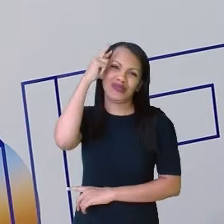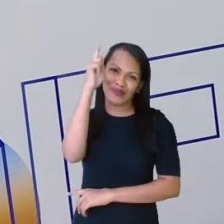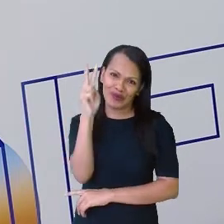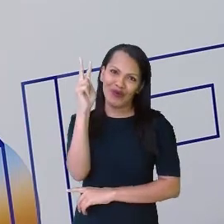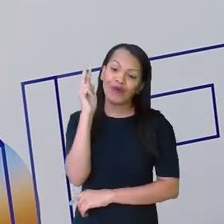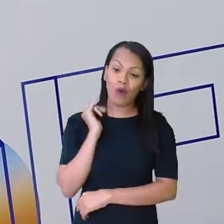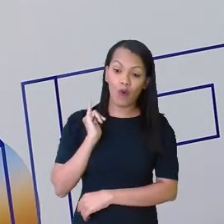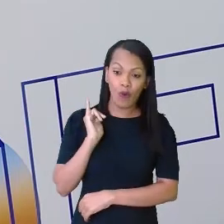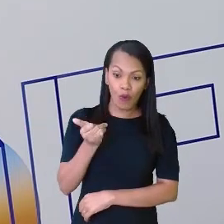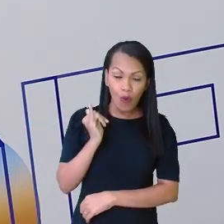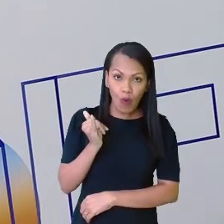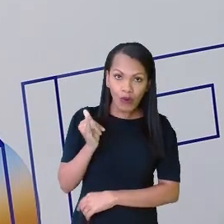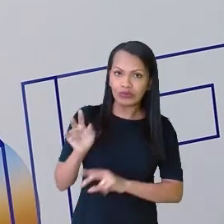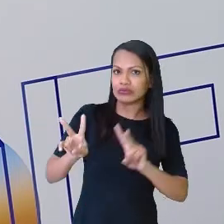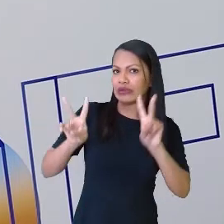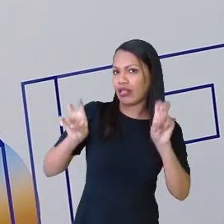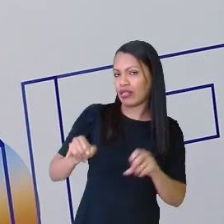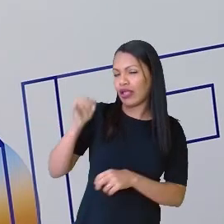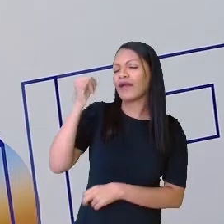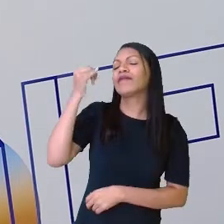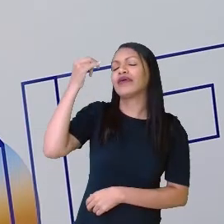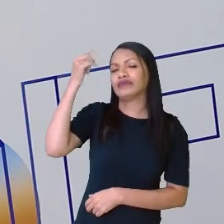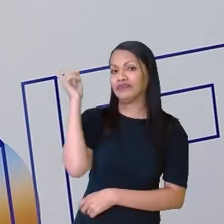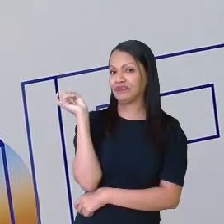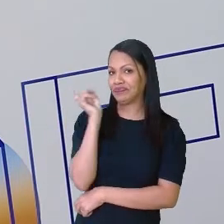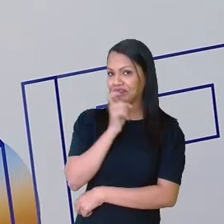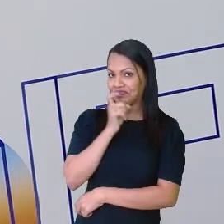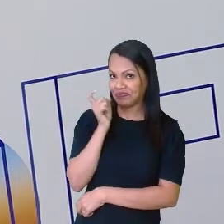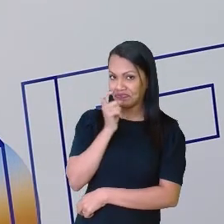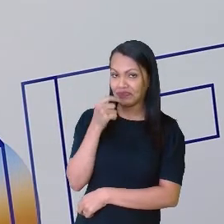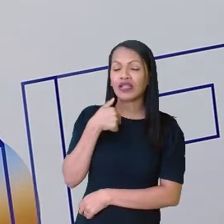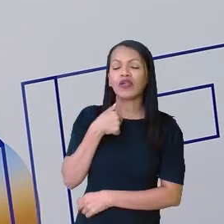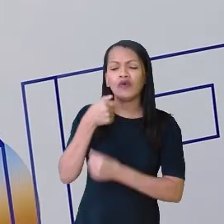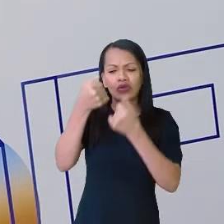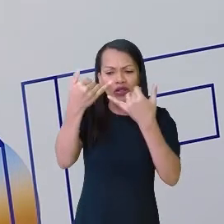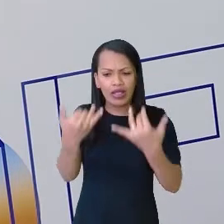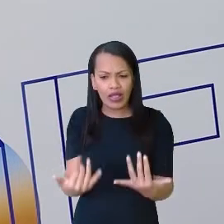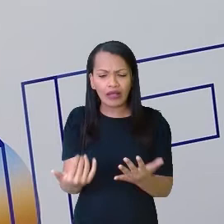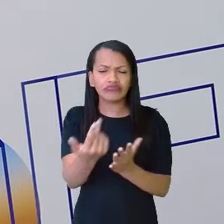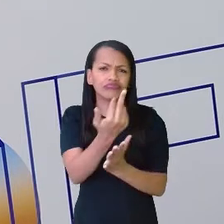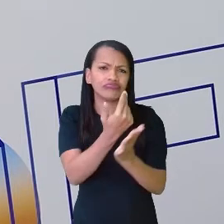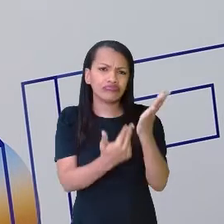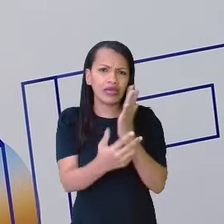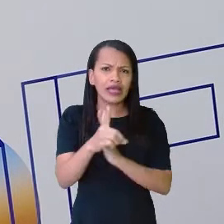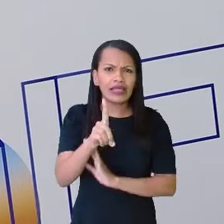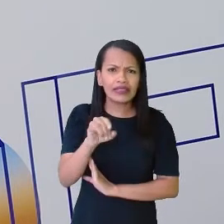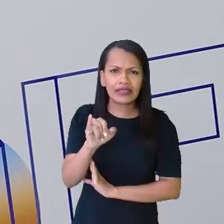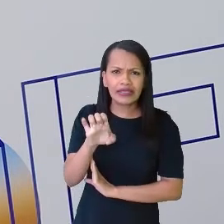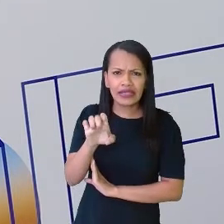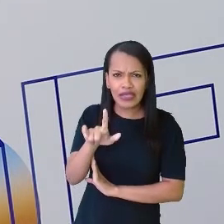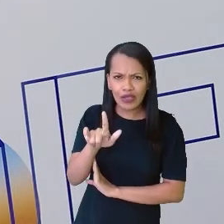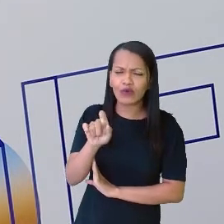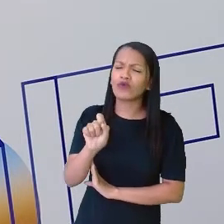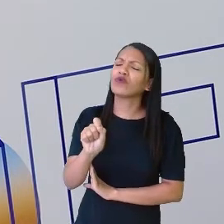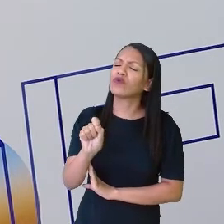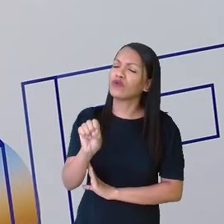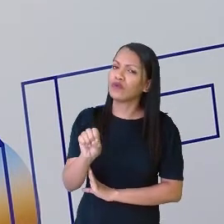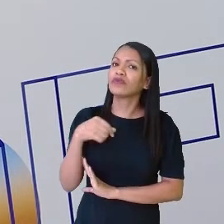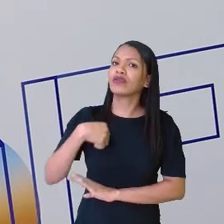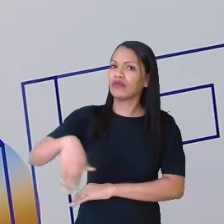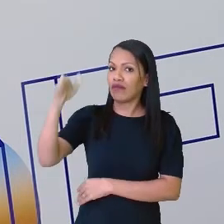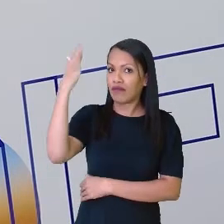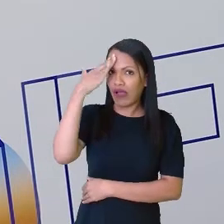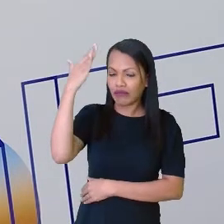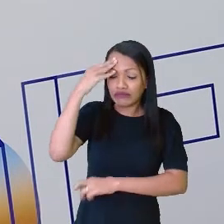Eu escrevi essa história e quem ilustrou foi Diego Santos. Olha, eu espero que você tenha compreendido